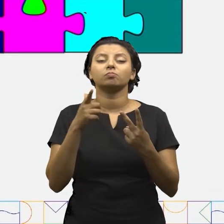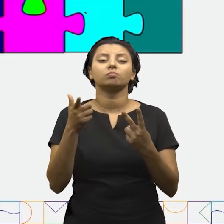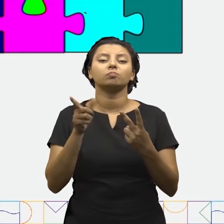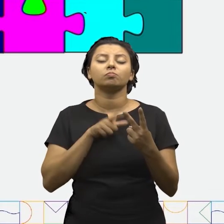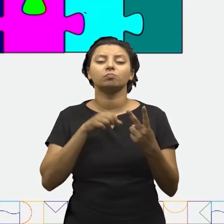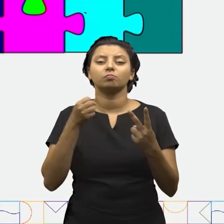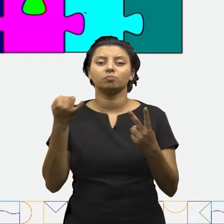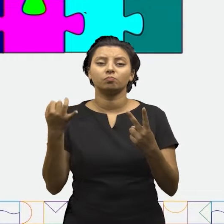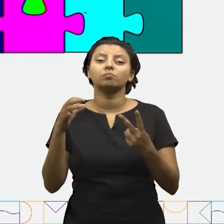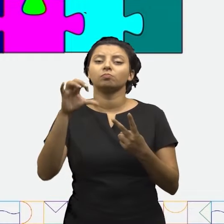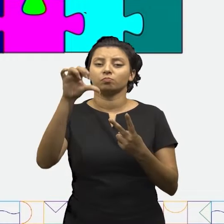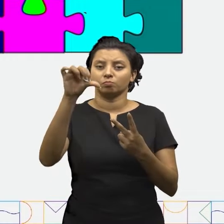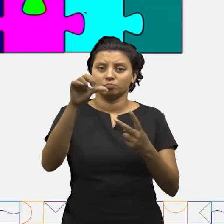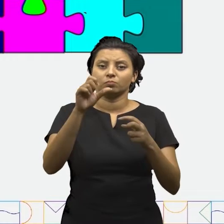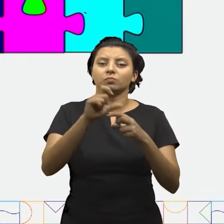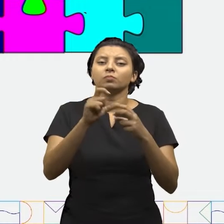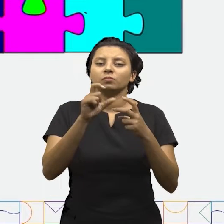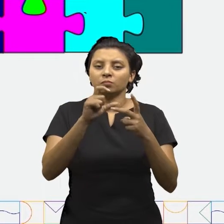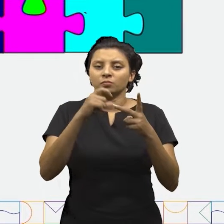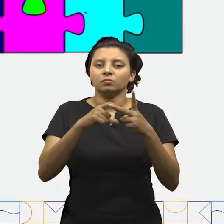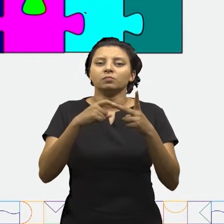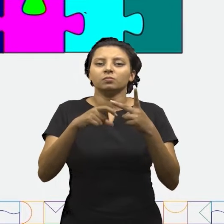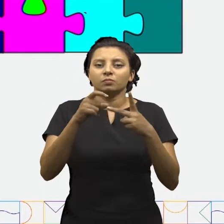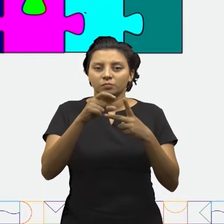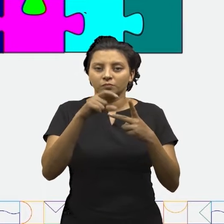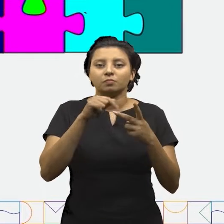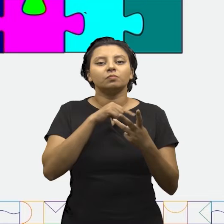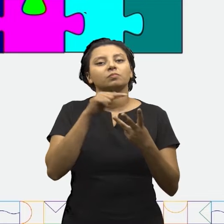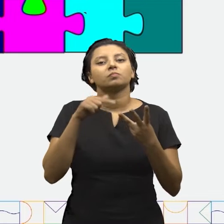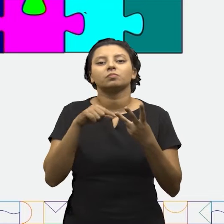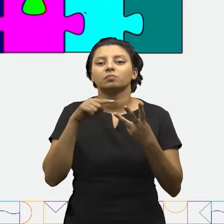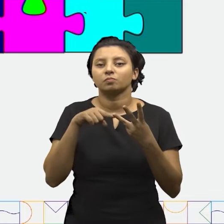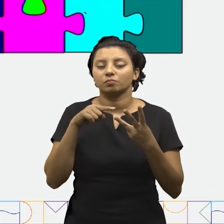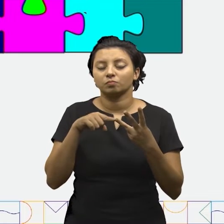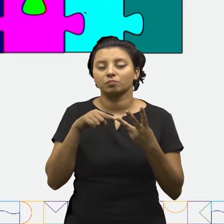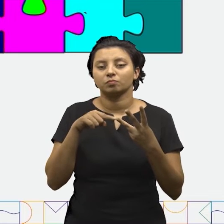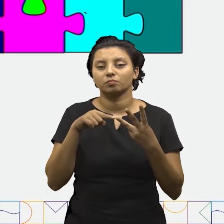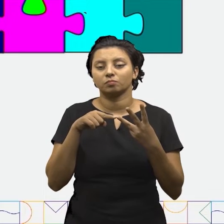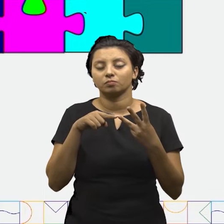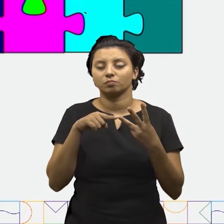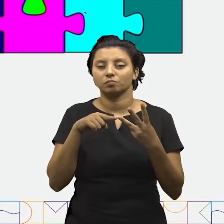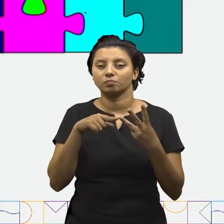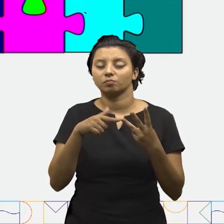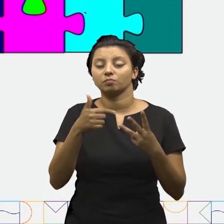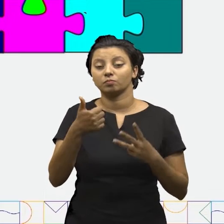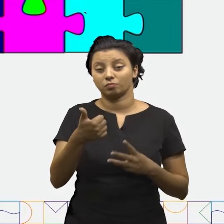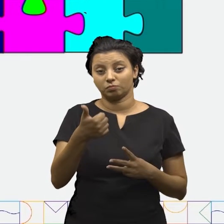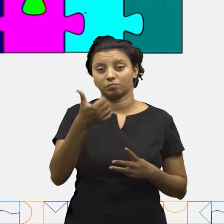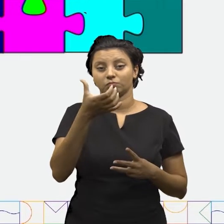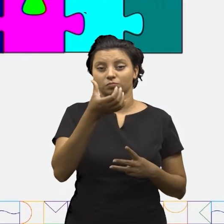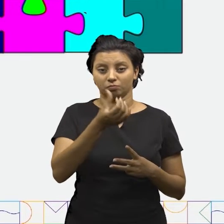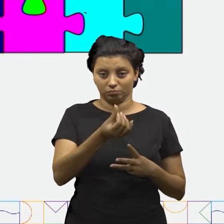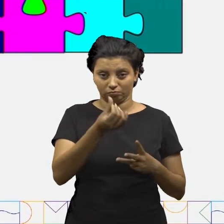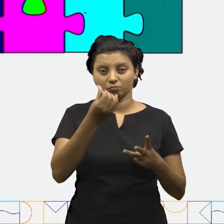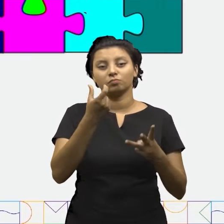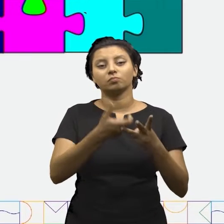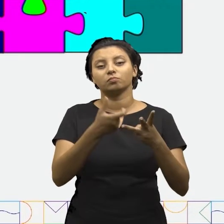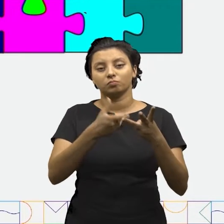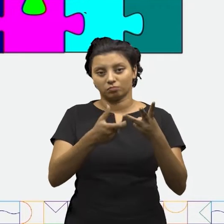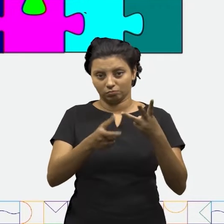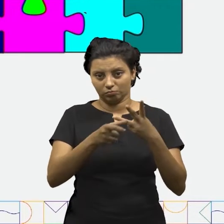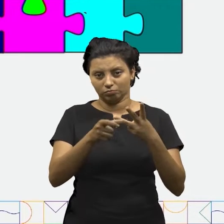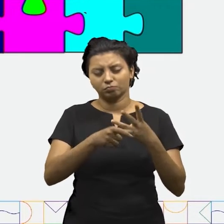nós temos 9 peças. E no terceiro, nós temos 16